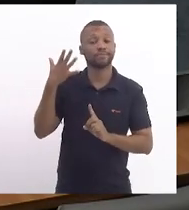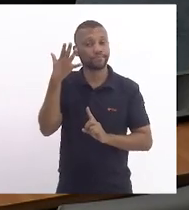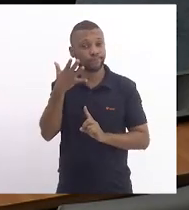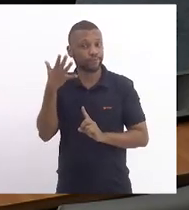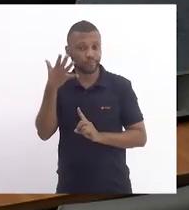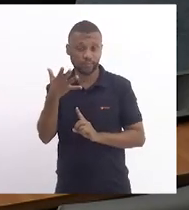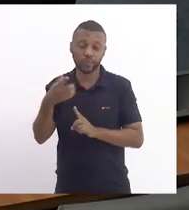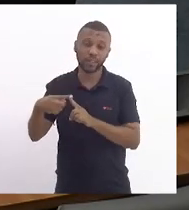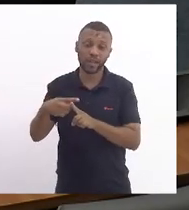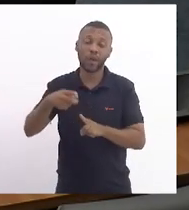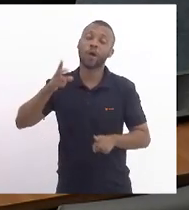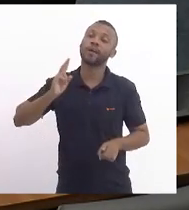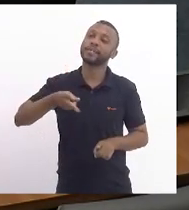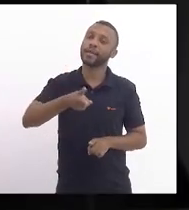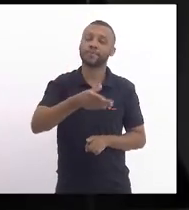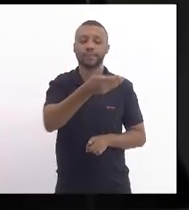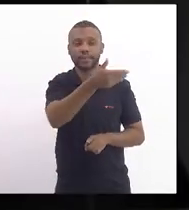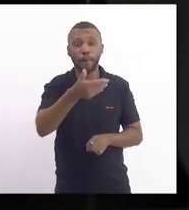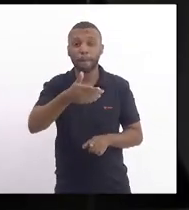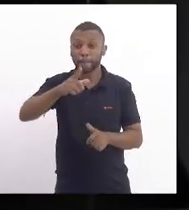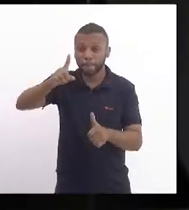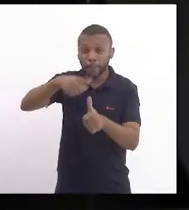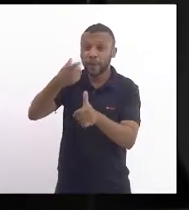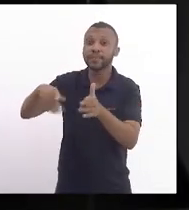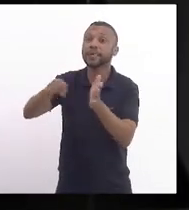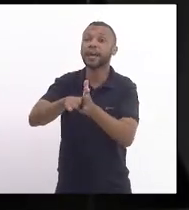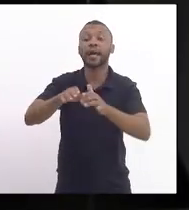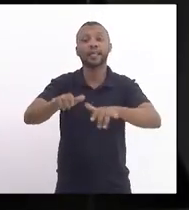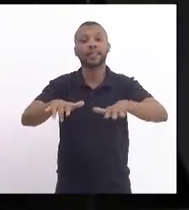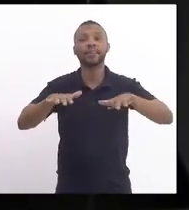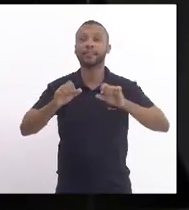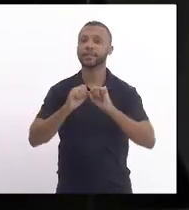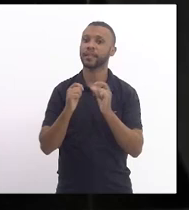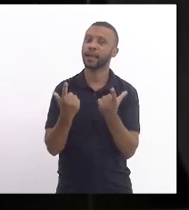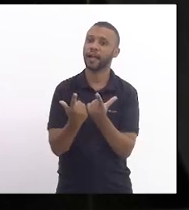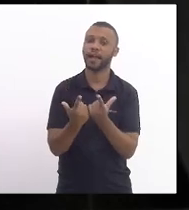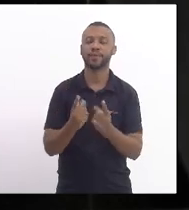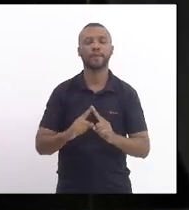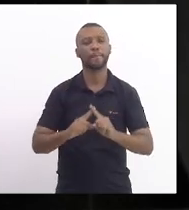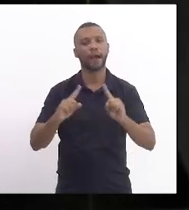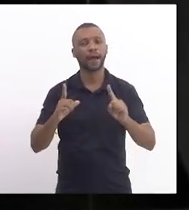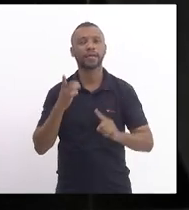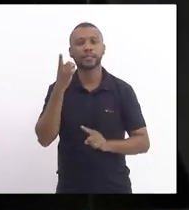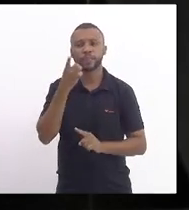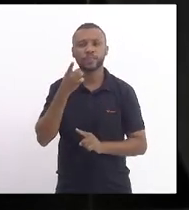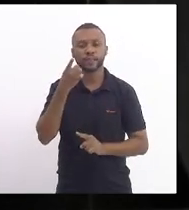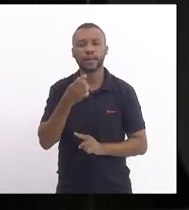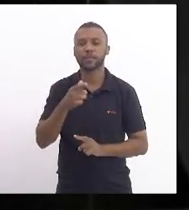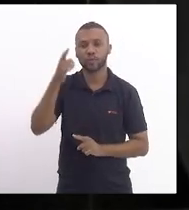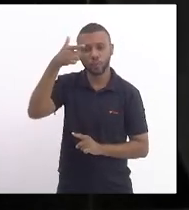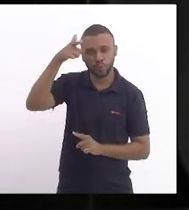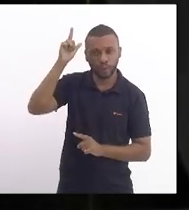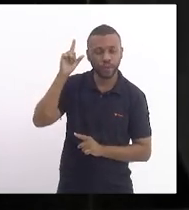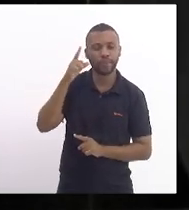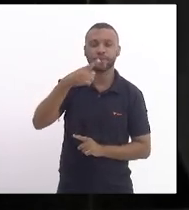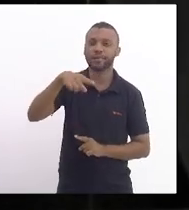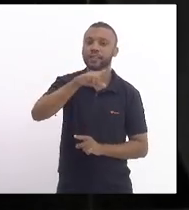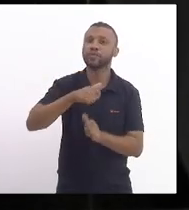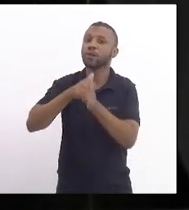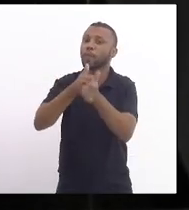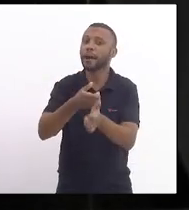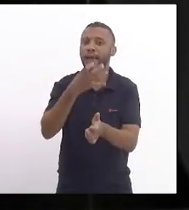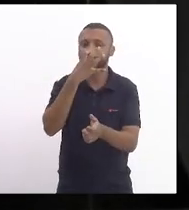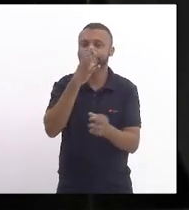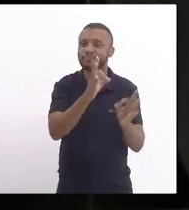sei sempre que vossa excelência o primeiro a chegar nesse plenário mas Deputado dos pau aqueles que nos assistem pela TV alerj